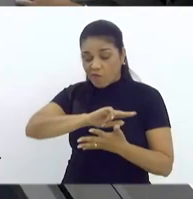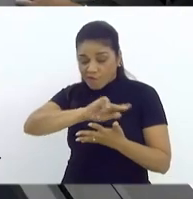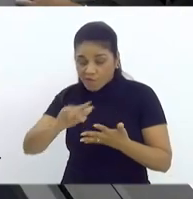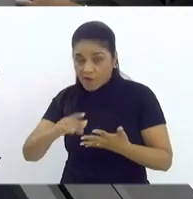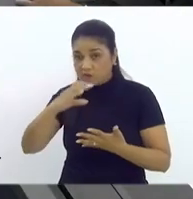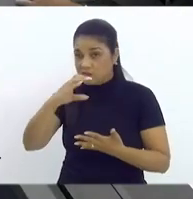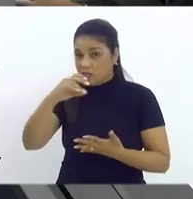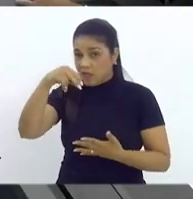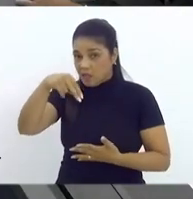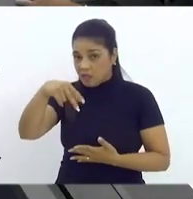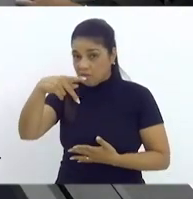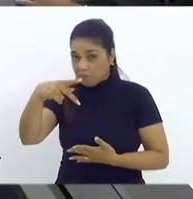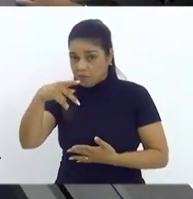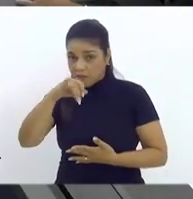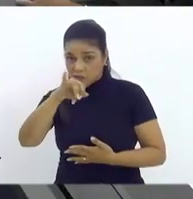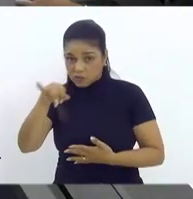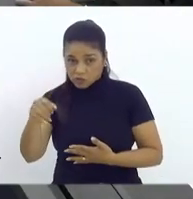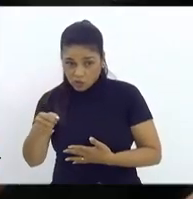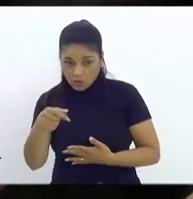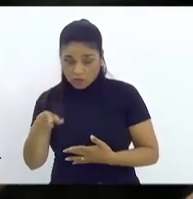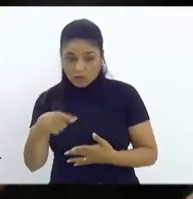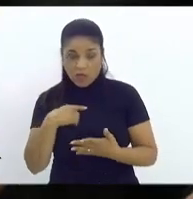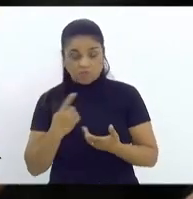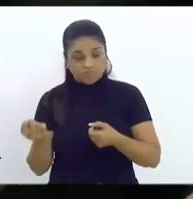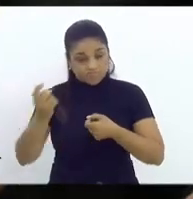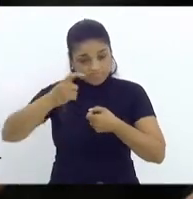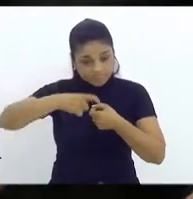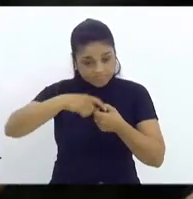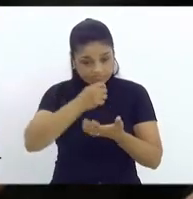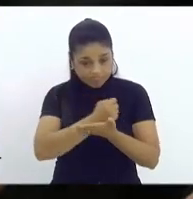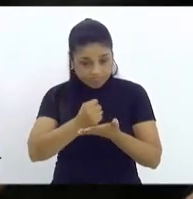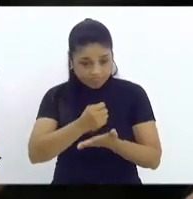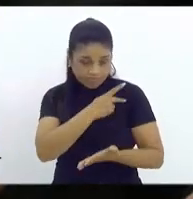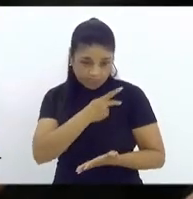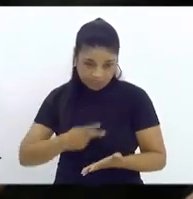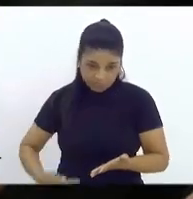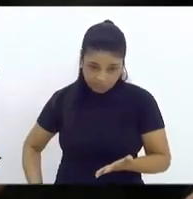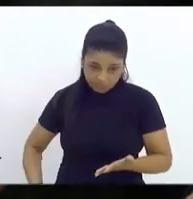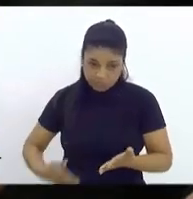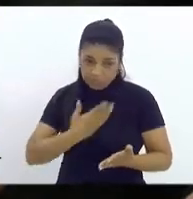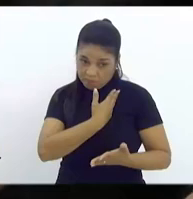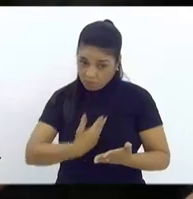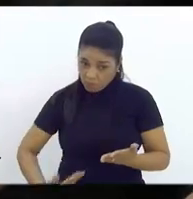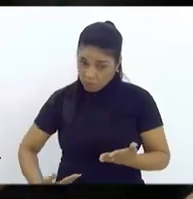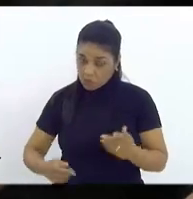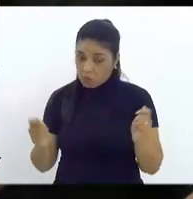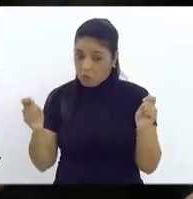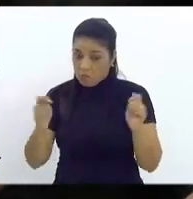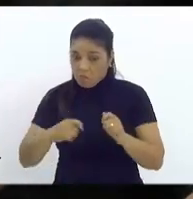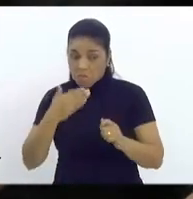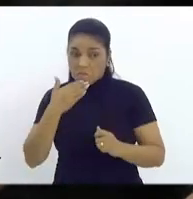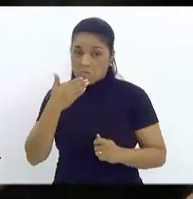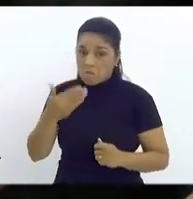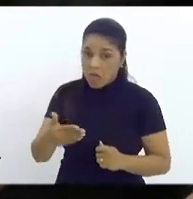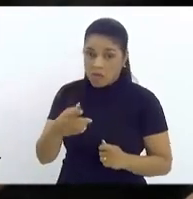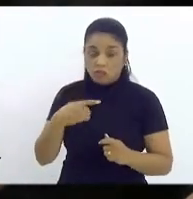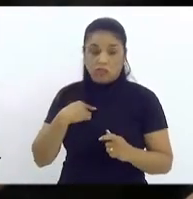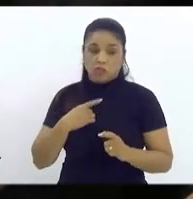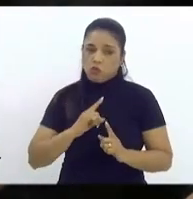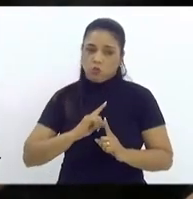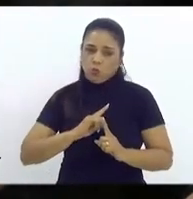A gente, com uma concessão de serviço público, a gente tem que atender todas as solicitações. Então, a gente não